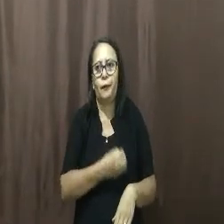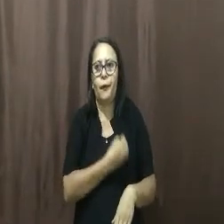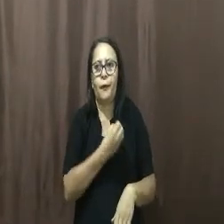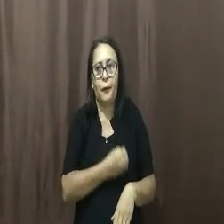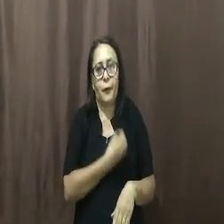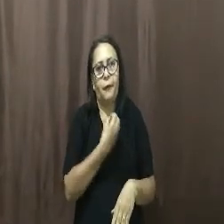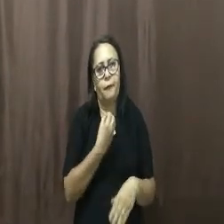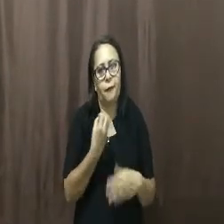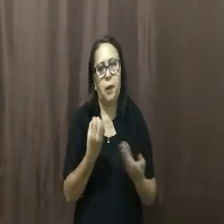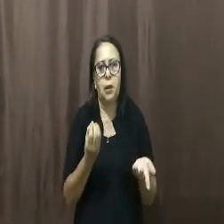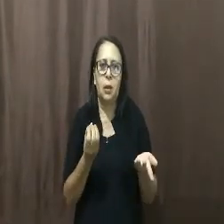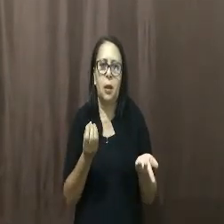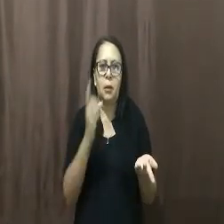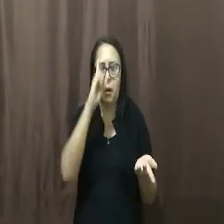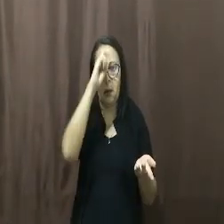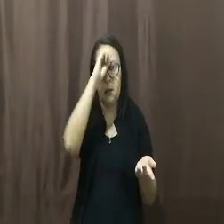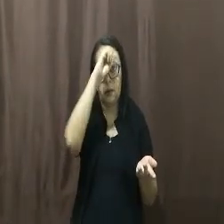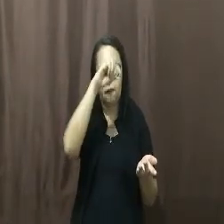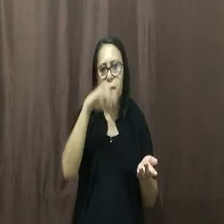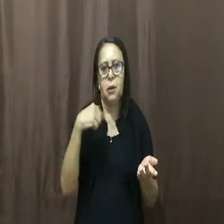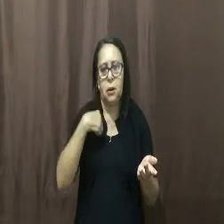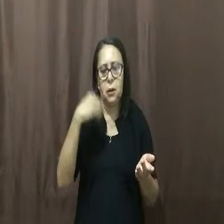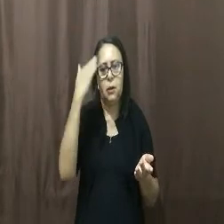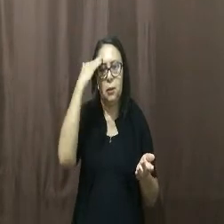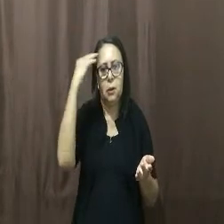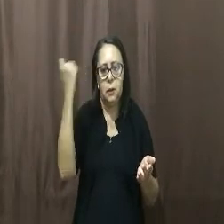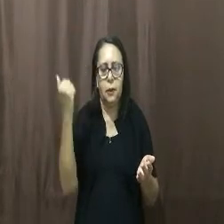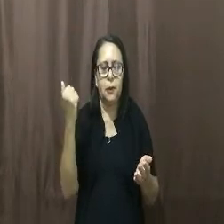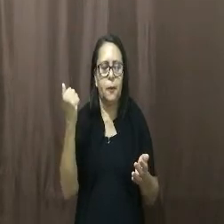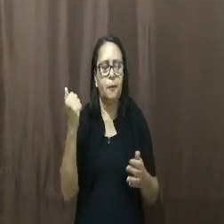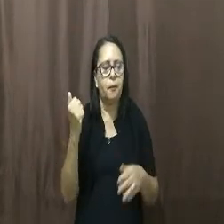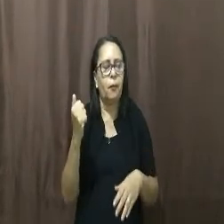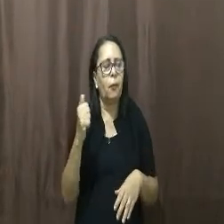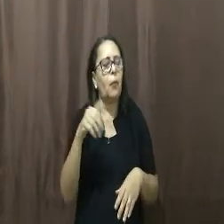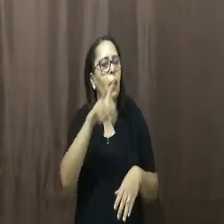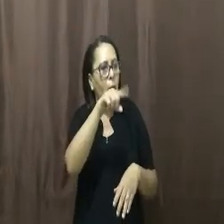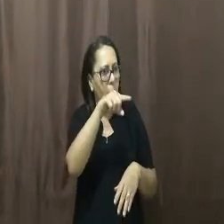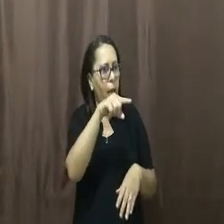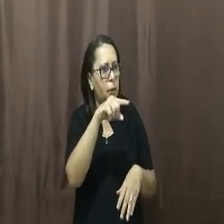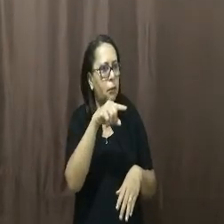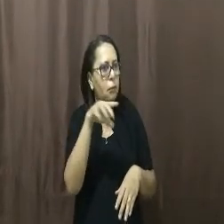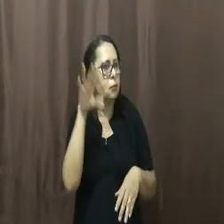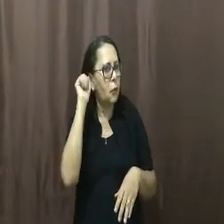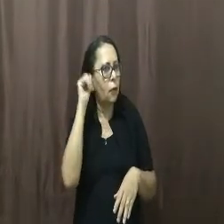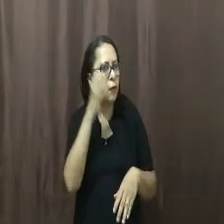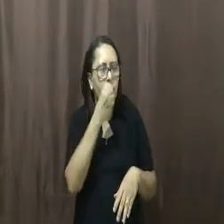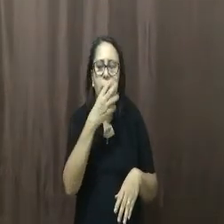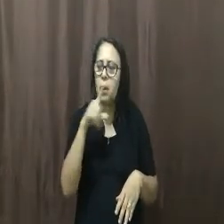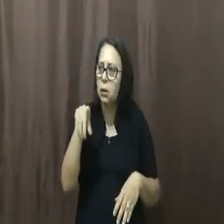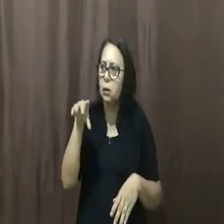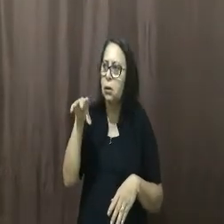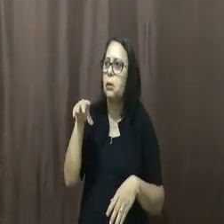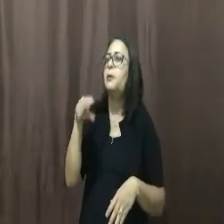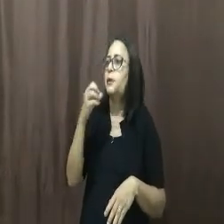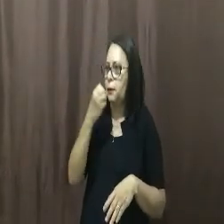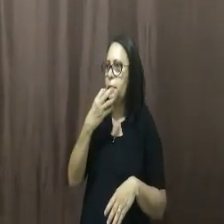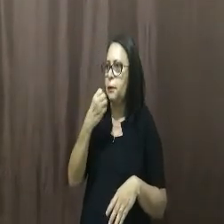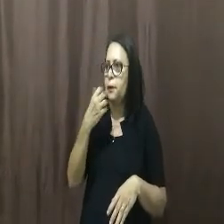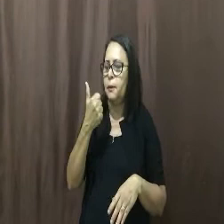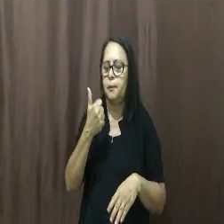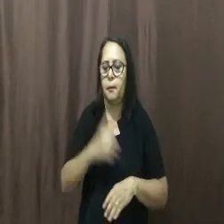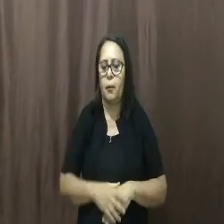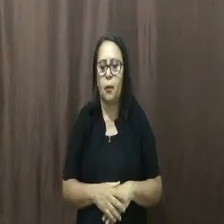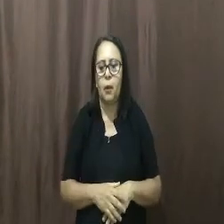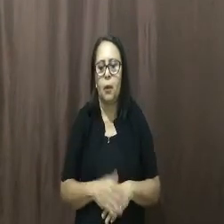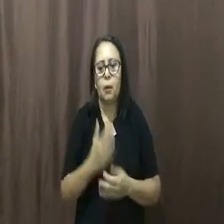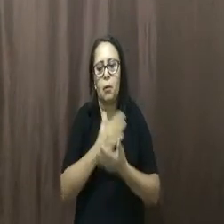um sobrevivente. Então, vocês estão me ouvindo, não estão? Está me ouvindo bem? Sim, certo. Perfeitamente.